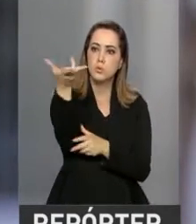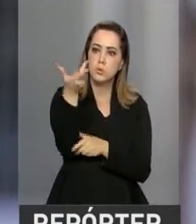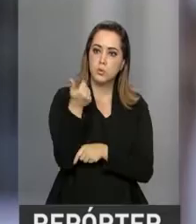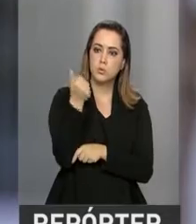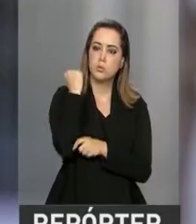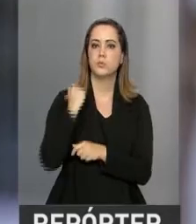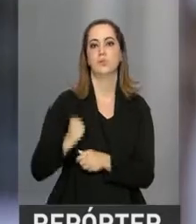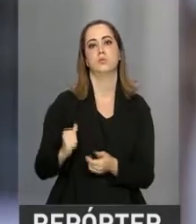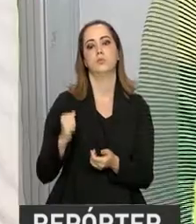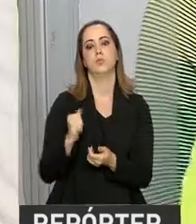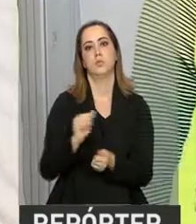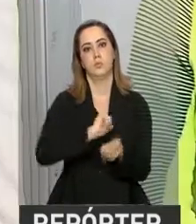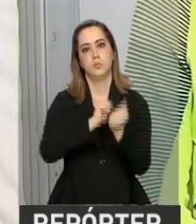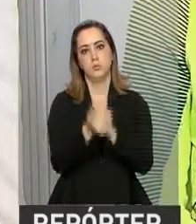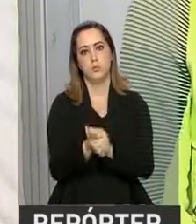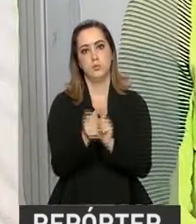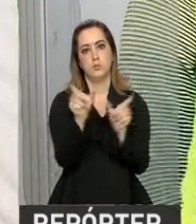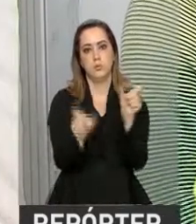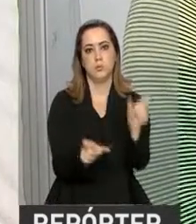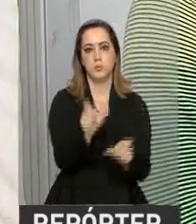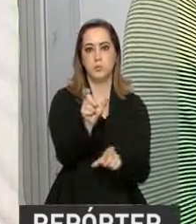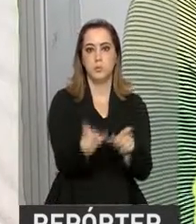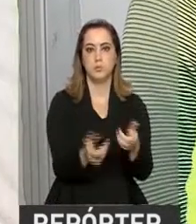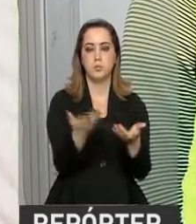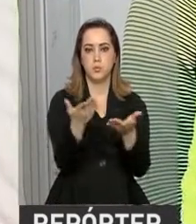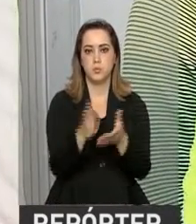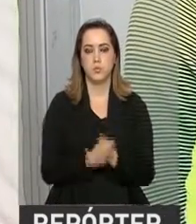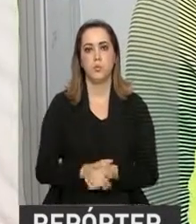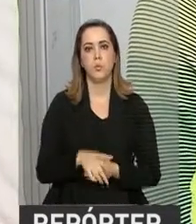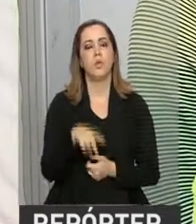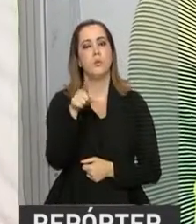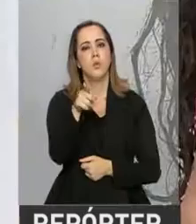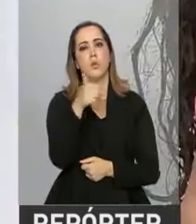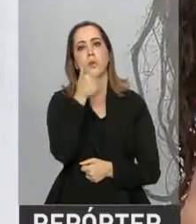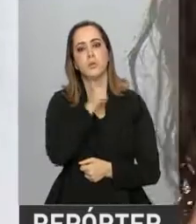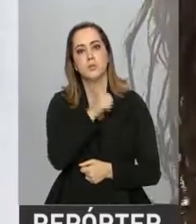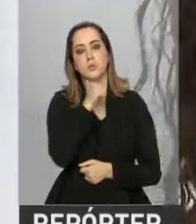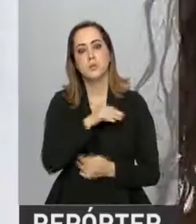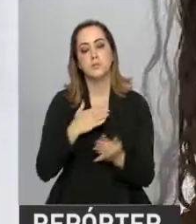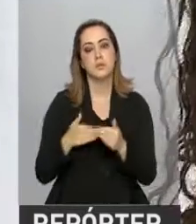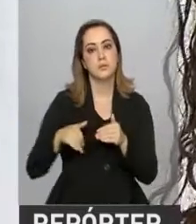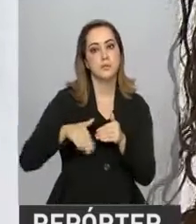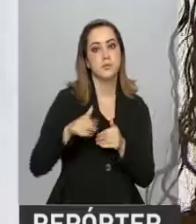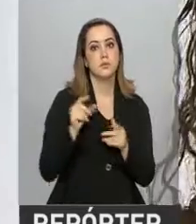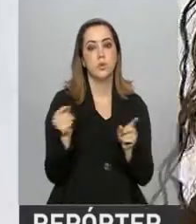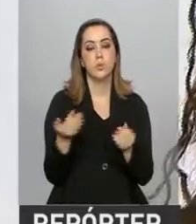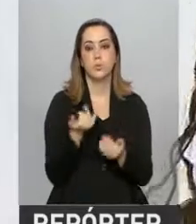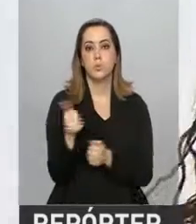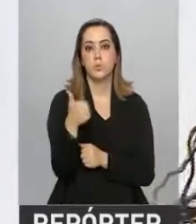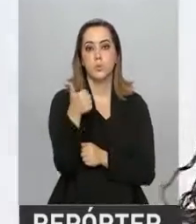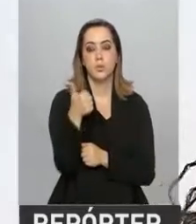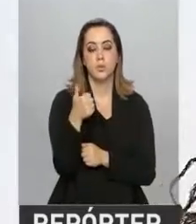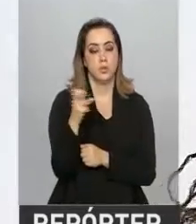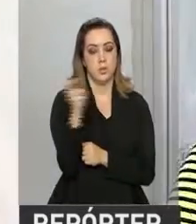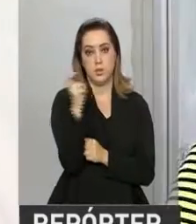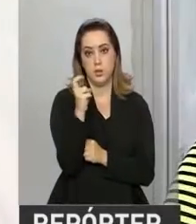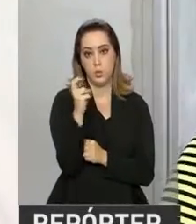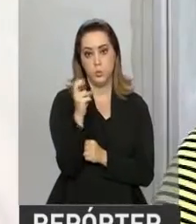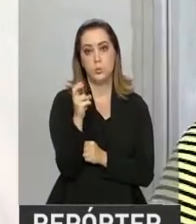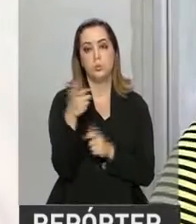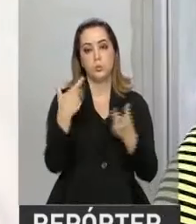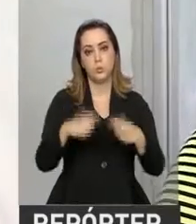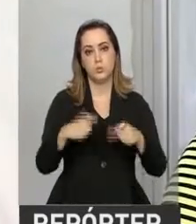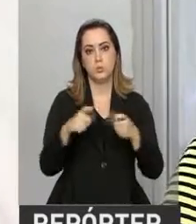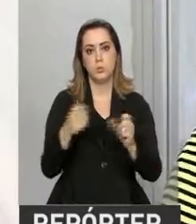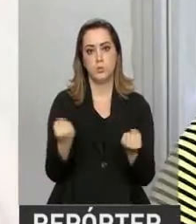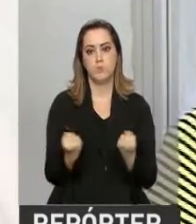incentivo do governo federal. É o caso da Rosane, que na estreia em Olimpíadas terminou em 5º lugar no levantamento de peso,